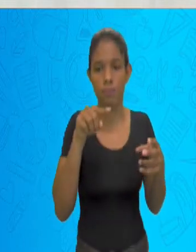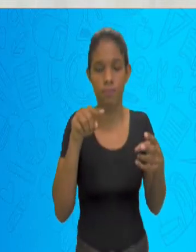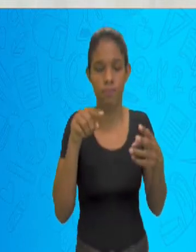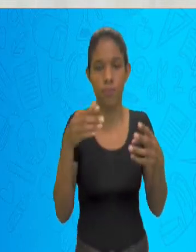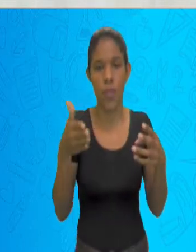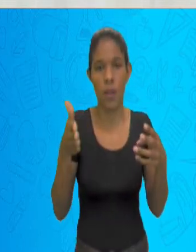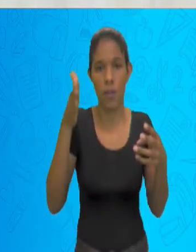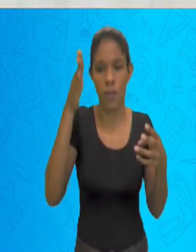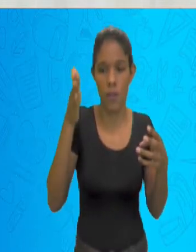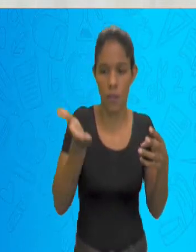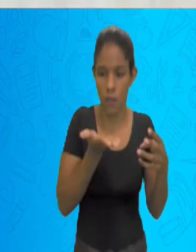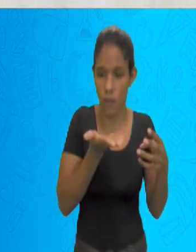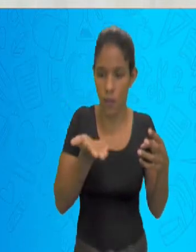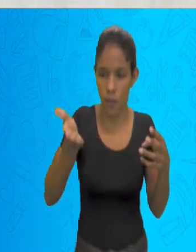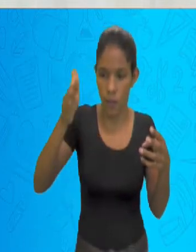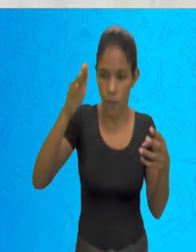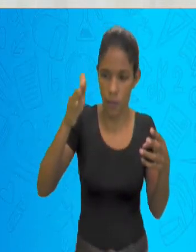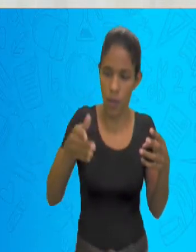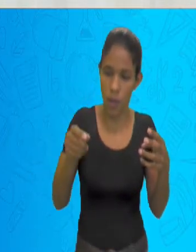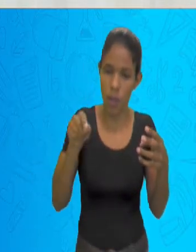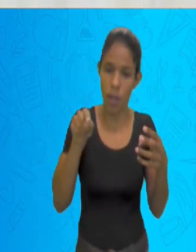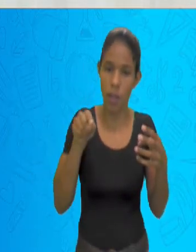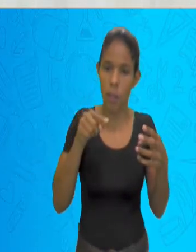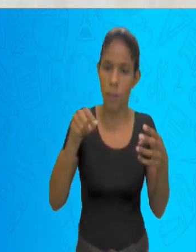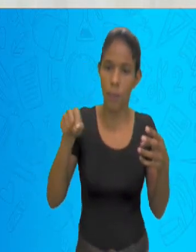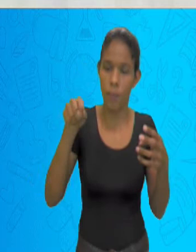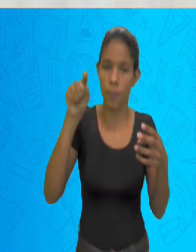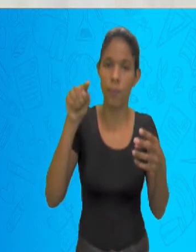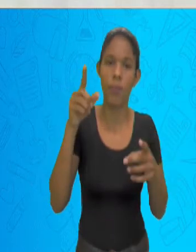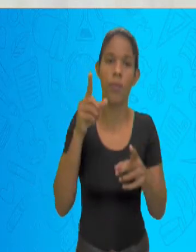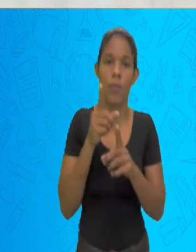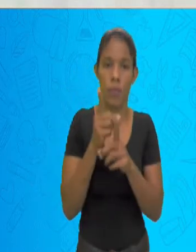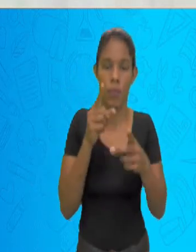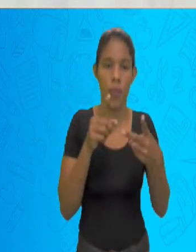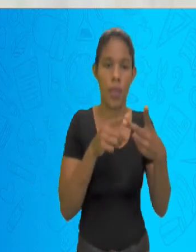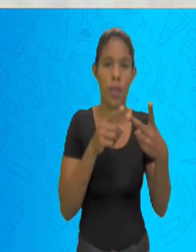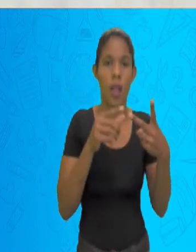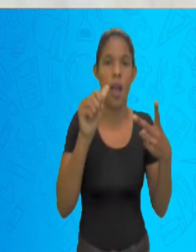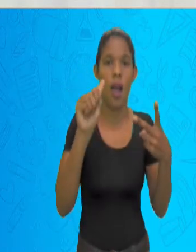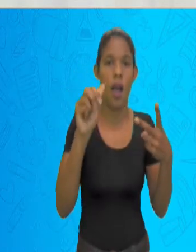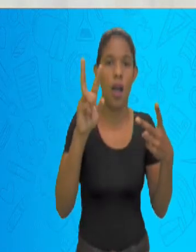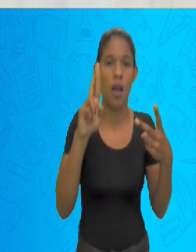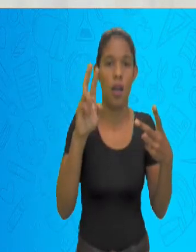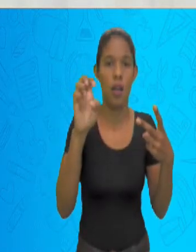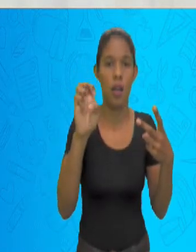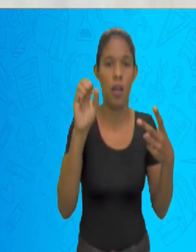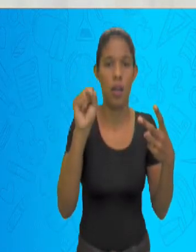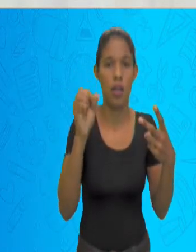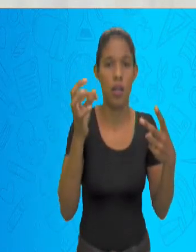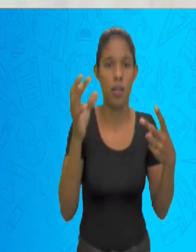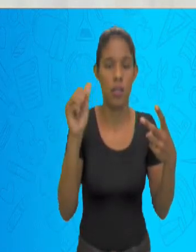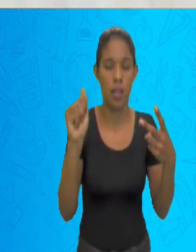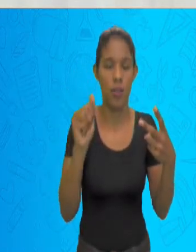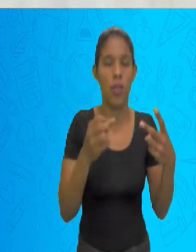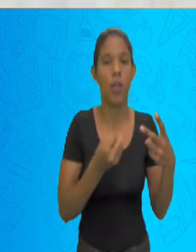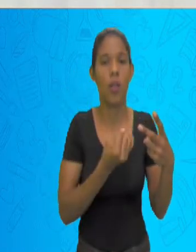vou chamar de arestas. Tá vendo essa parte preta aqui? Vamos contar junto comigo quantas arestas